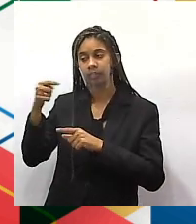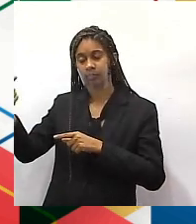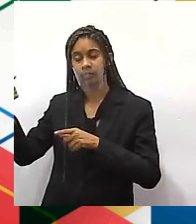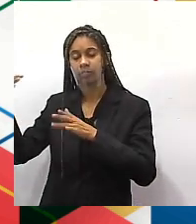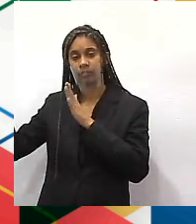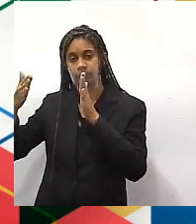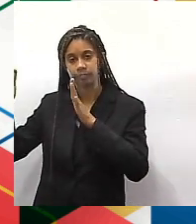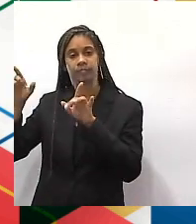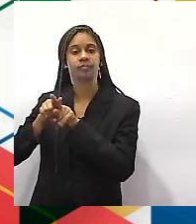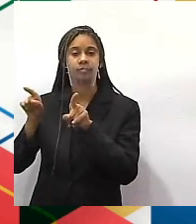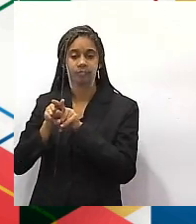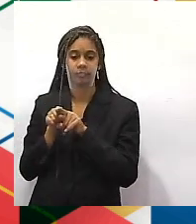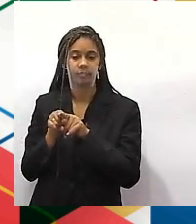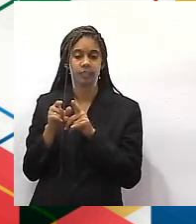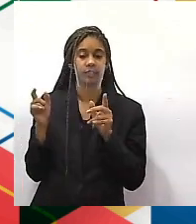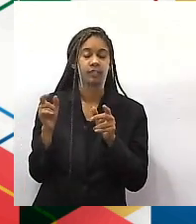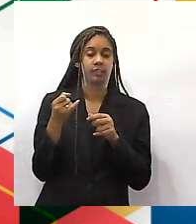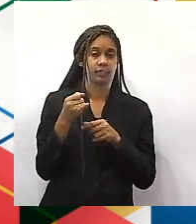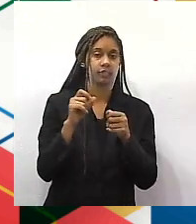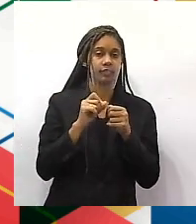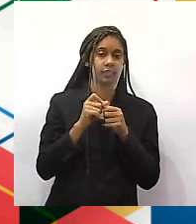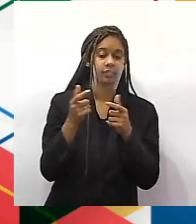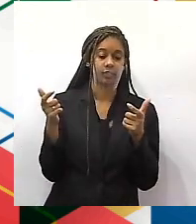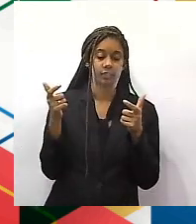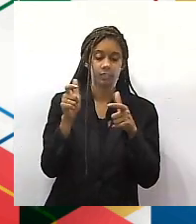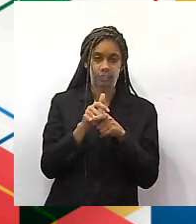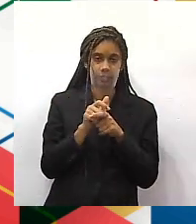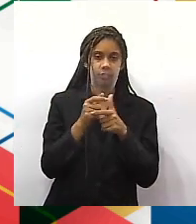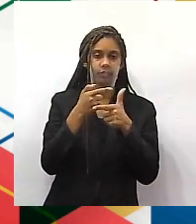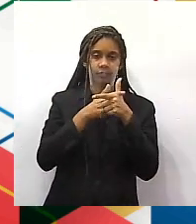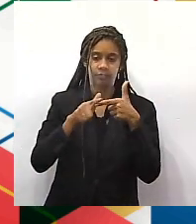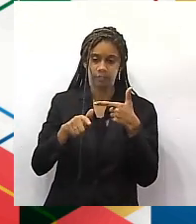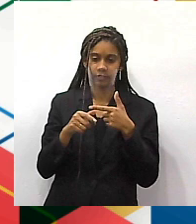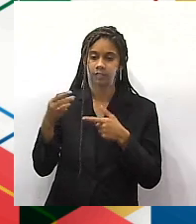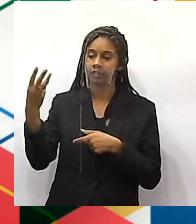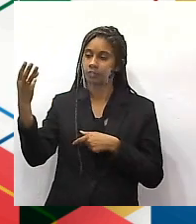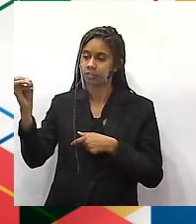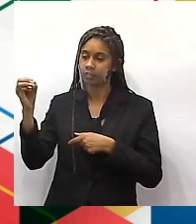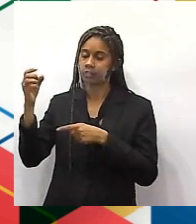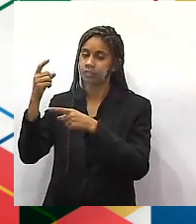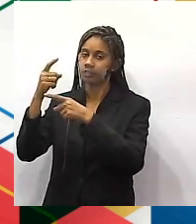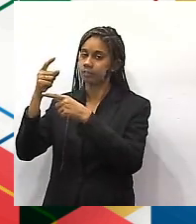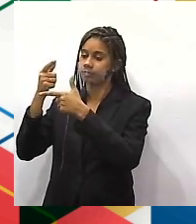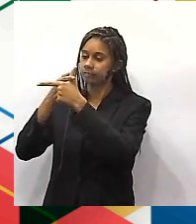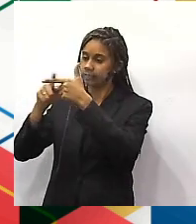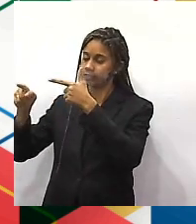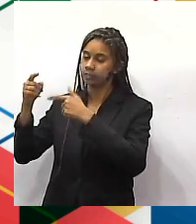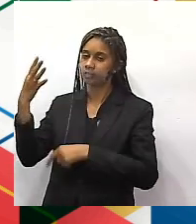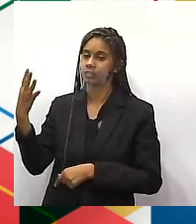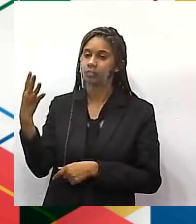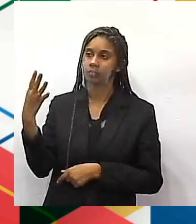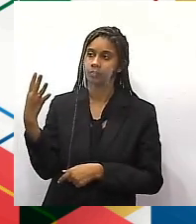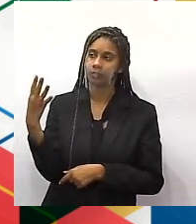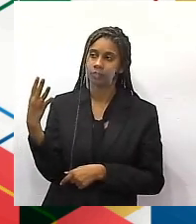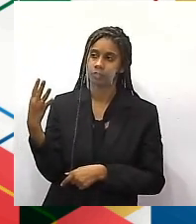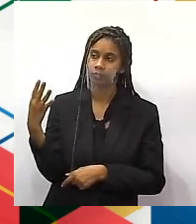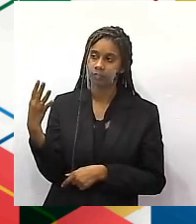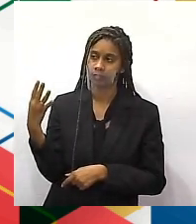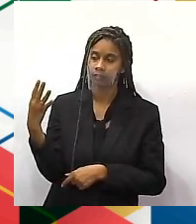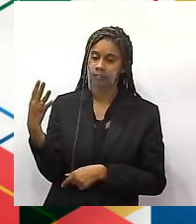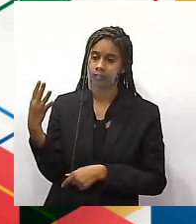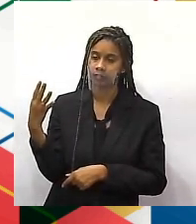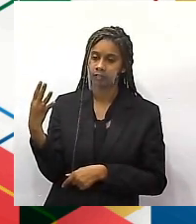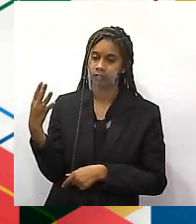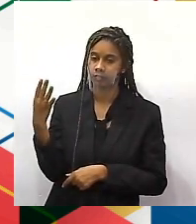eu vou fazer uma divisão. Então, eu vou dividir por 4. Aí, eu pego o 30 aqui e divido por 4. Veja que ele apareceu aqui, 30 dividido por 4. E a